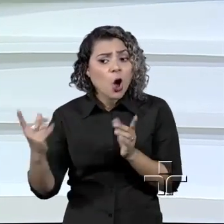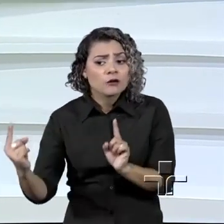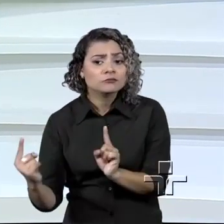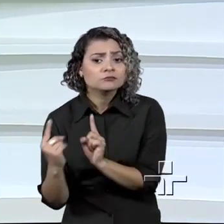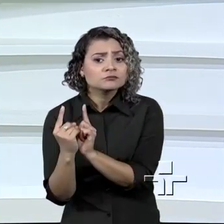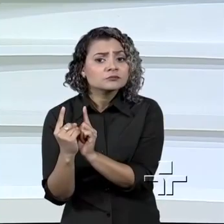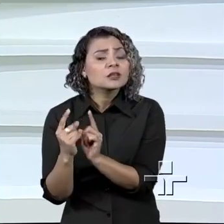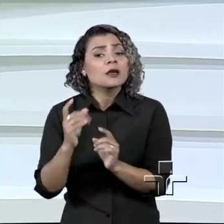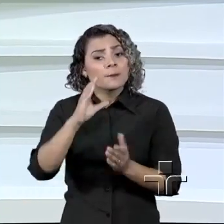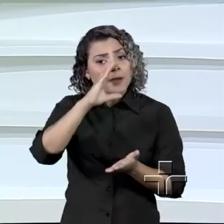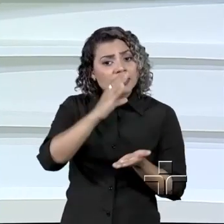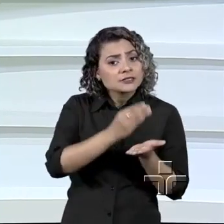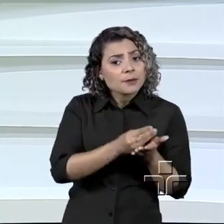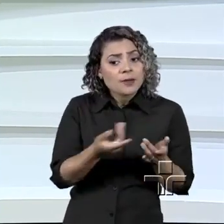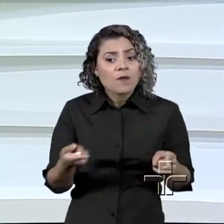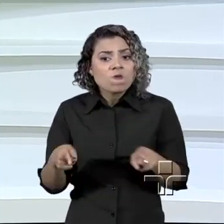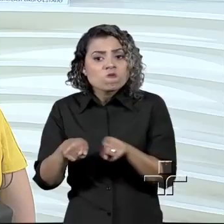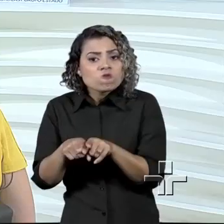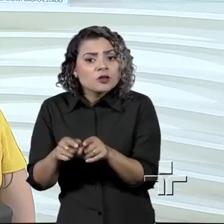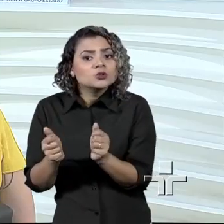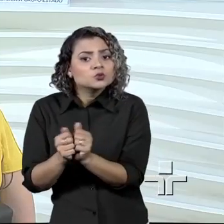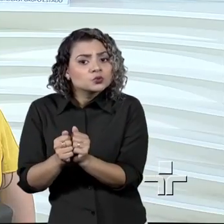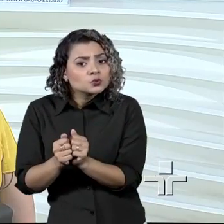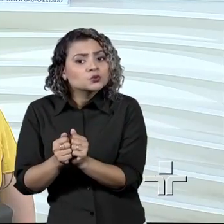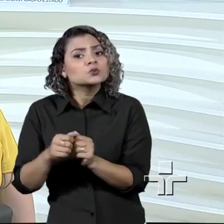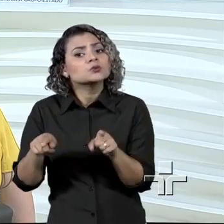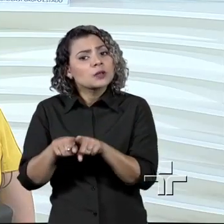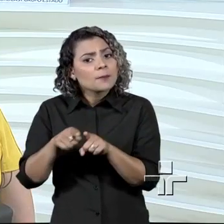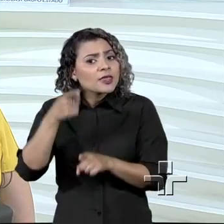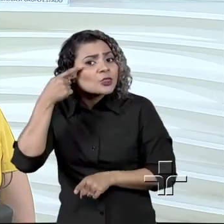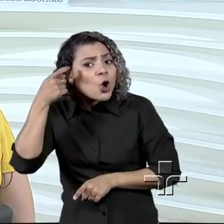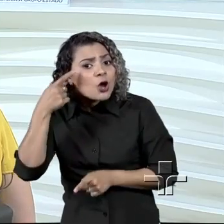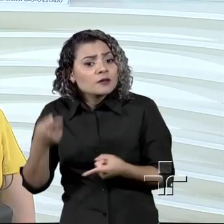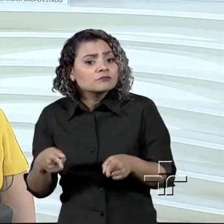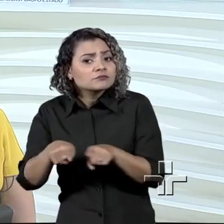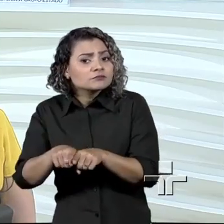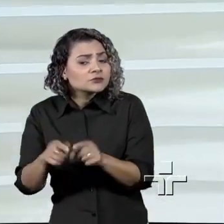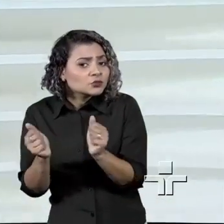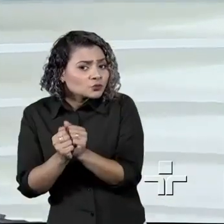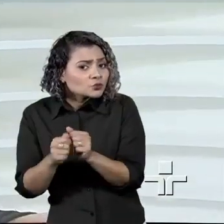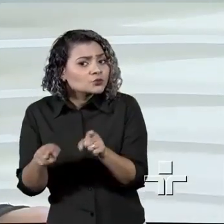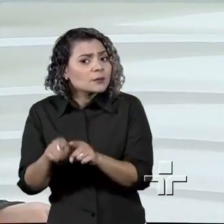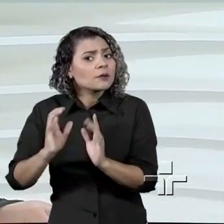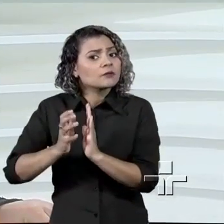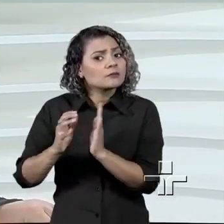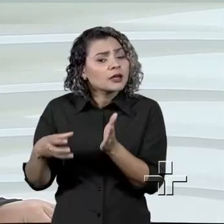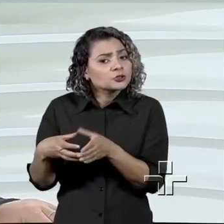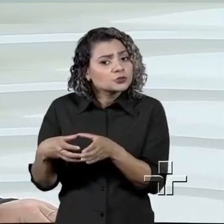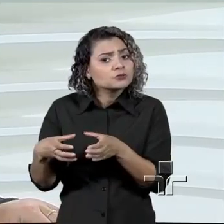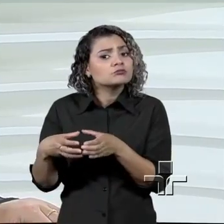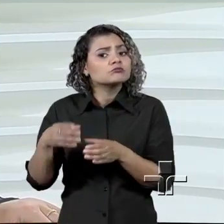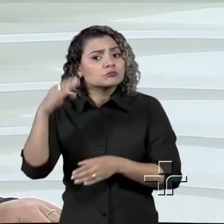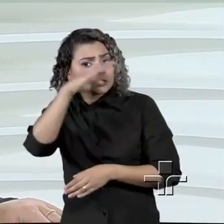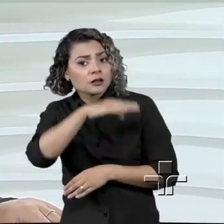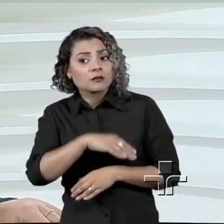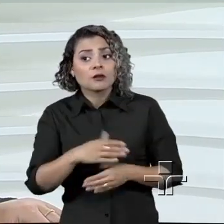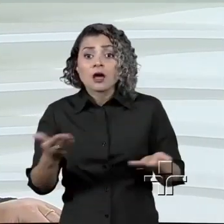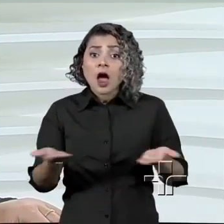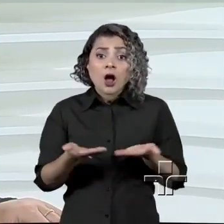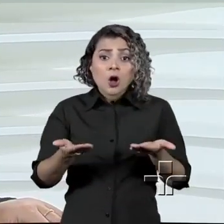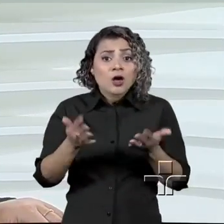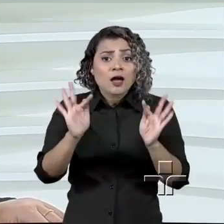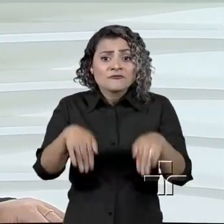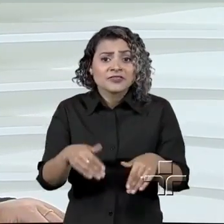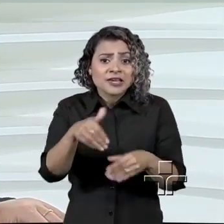setores do PSDB com esse governo, como, por exemplo, o João Dória. Eu acho que muda que não estamos mais em campanha.